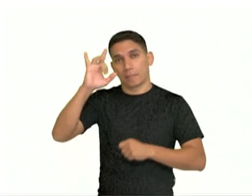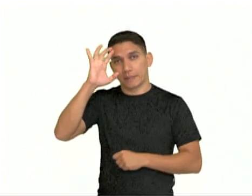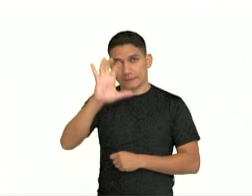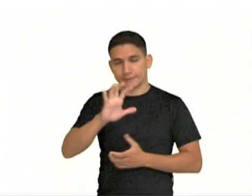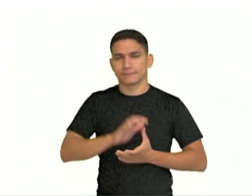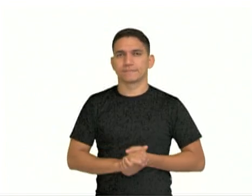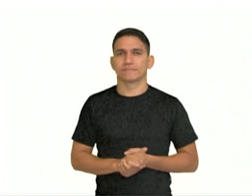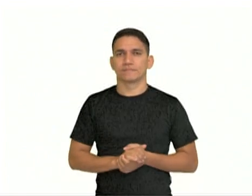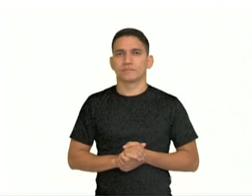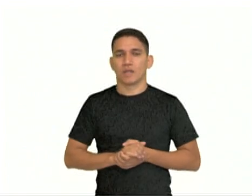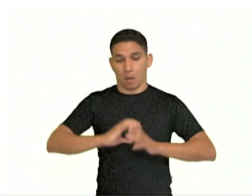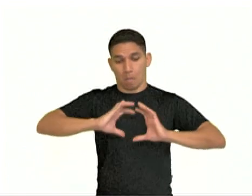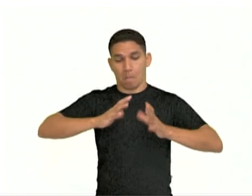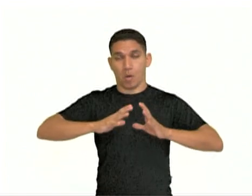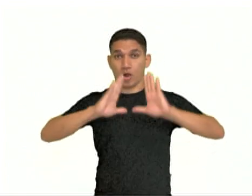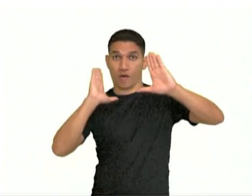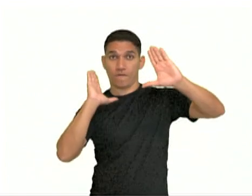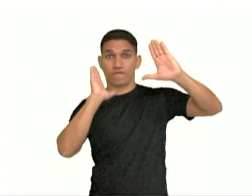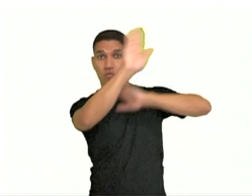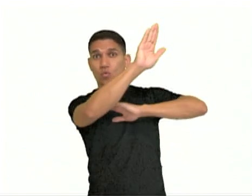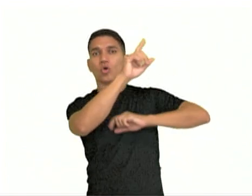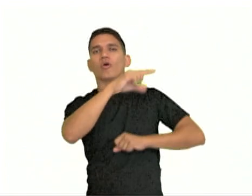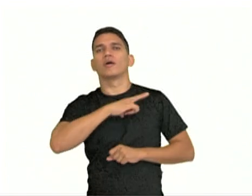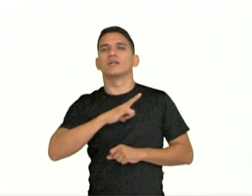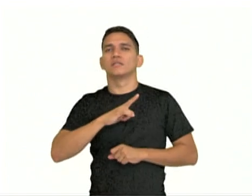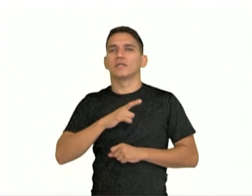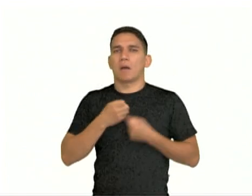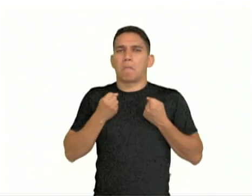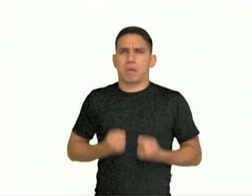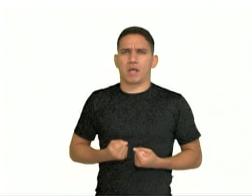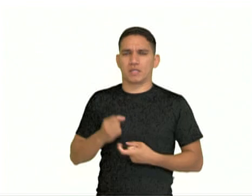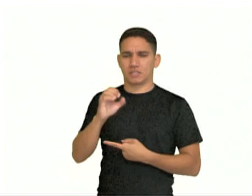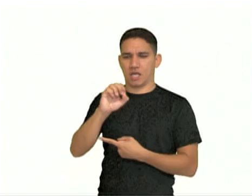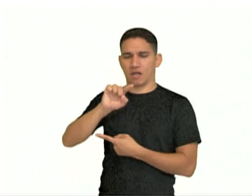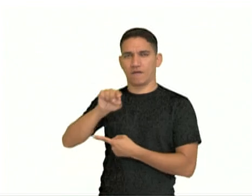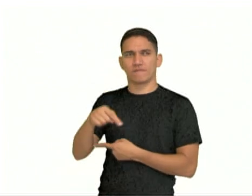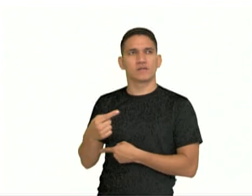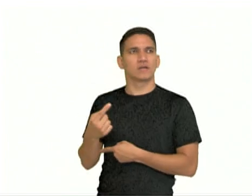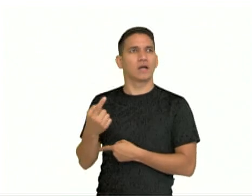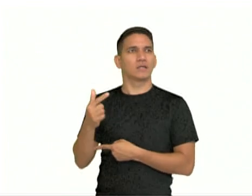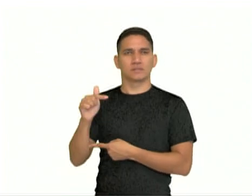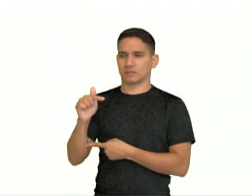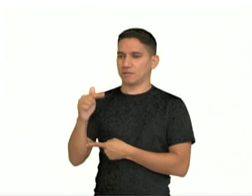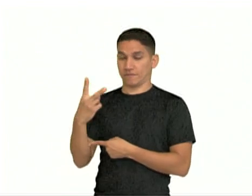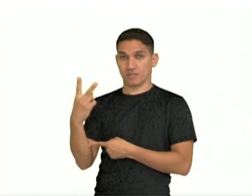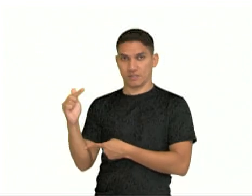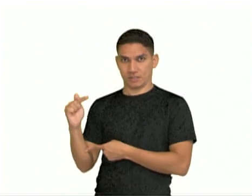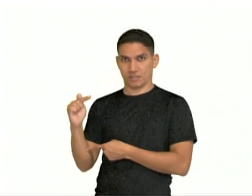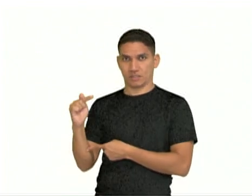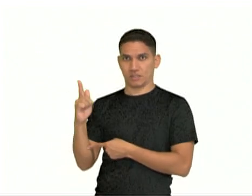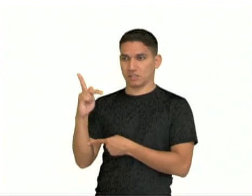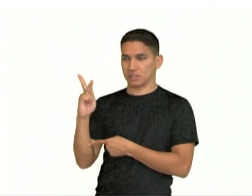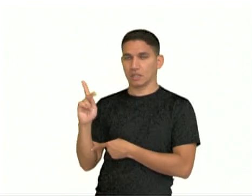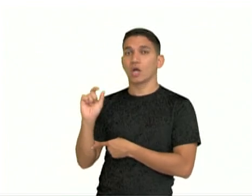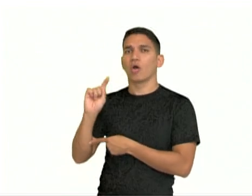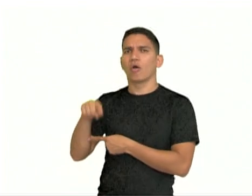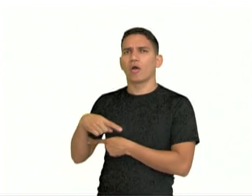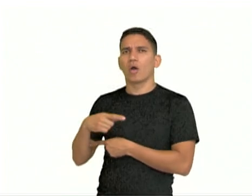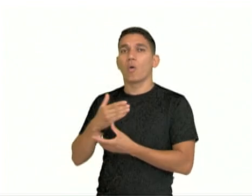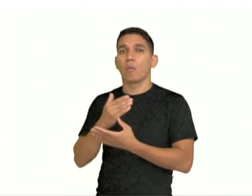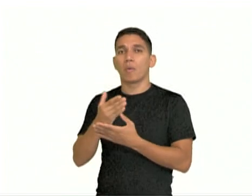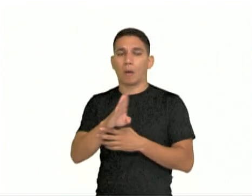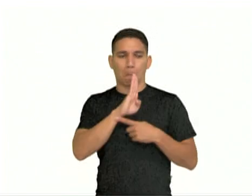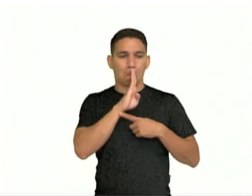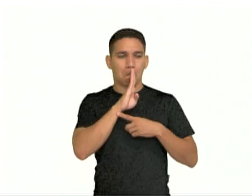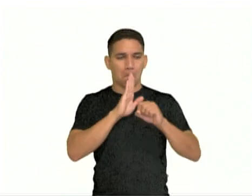uma bola de vôlei com massa de 0,27 kg é atingida por um jogador e sai do repouso e